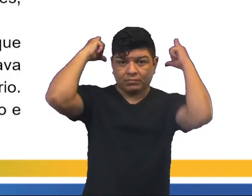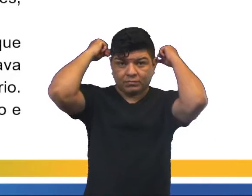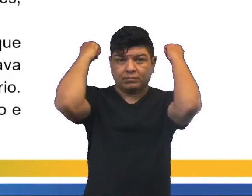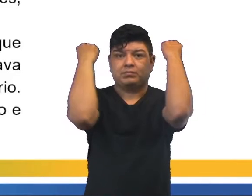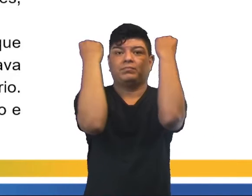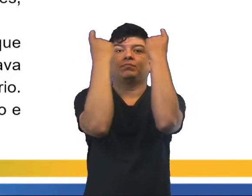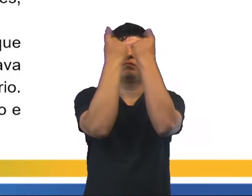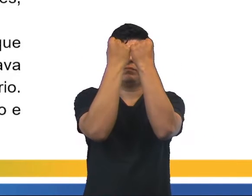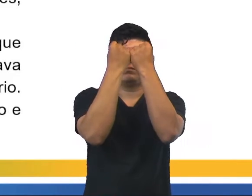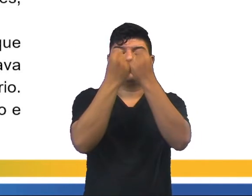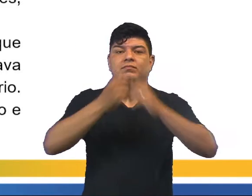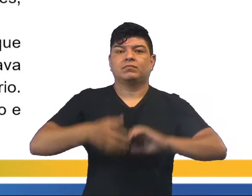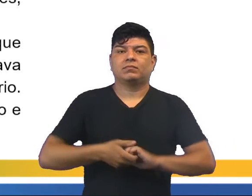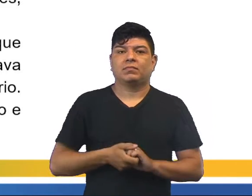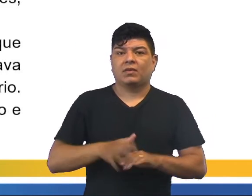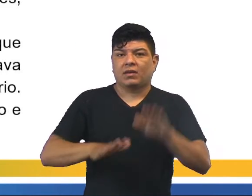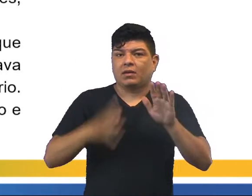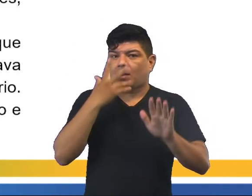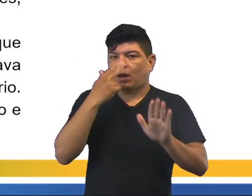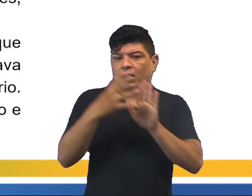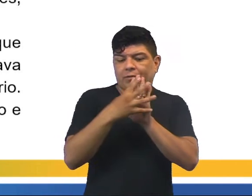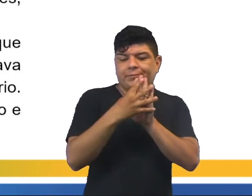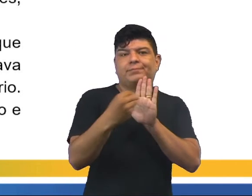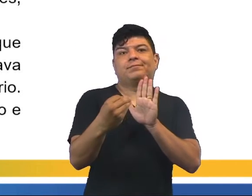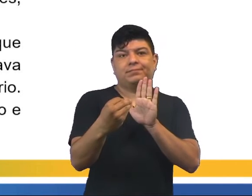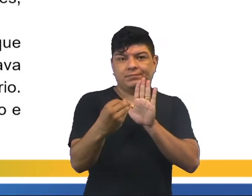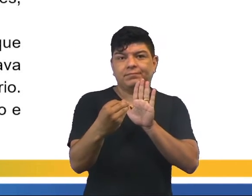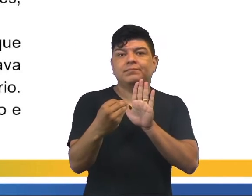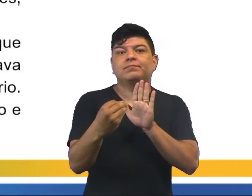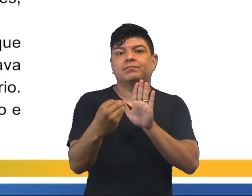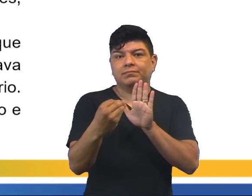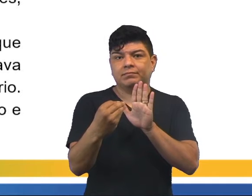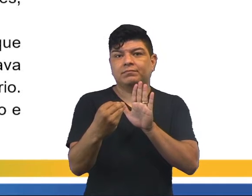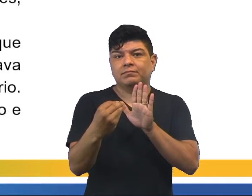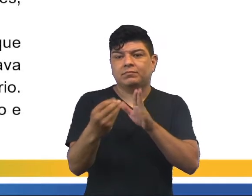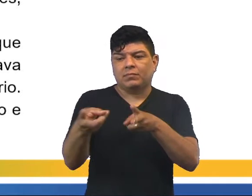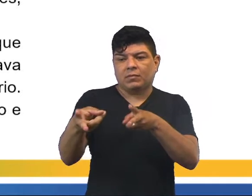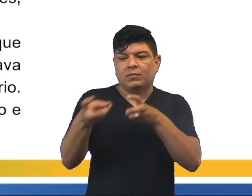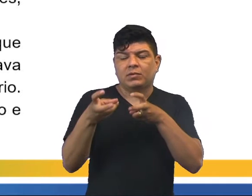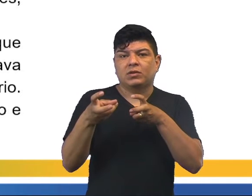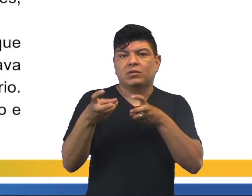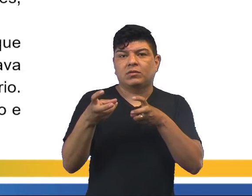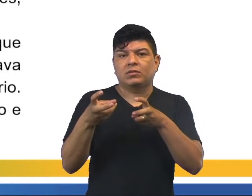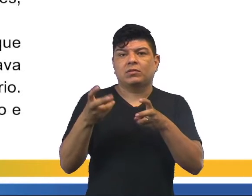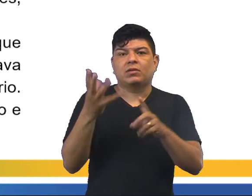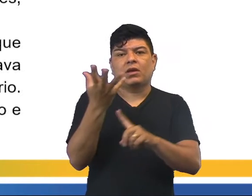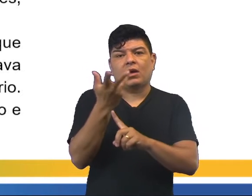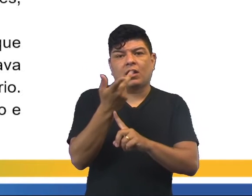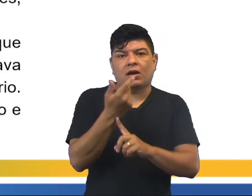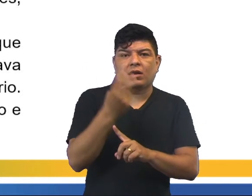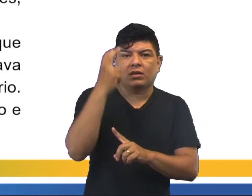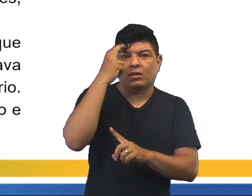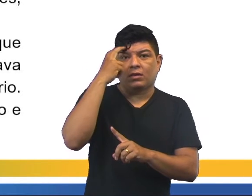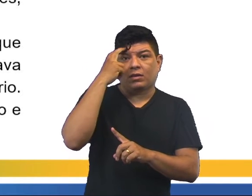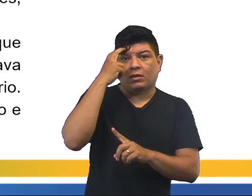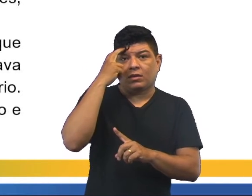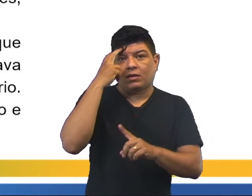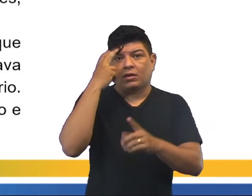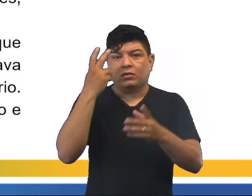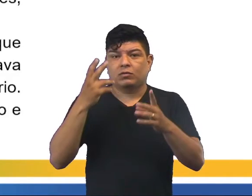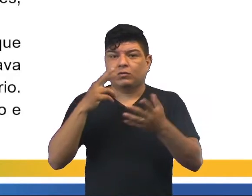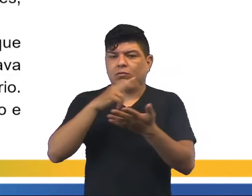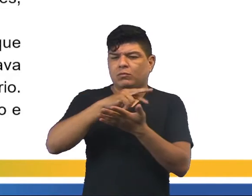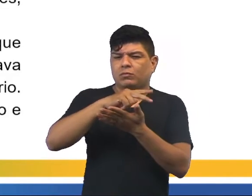Os romanos, eles meio que copiaram, né, muitos aspectos da arte, da pintura, da arquitetura